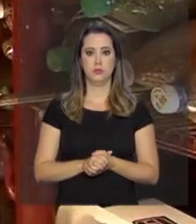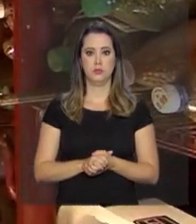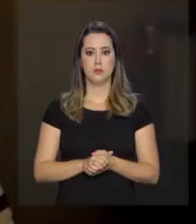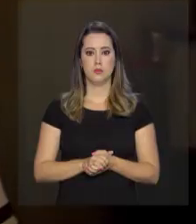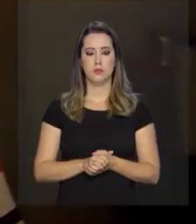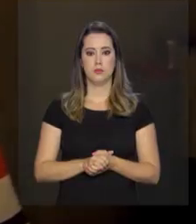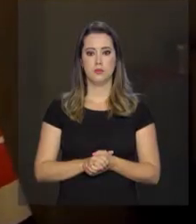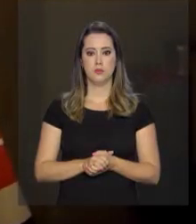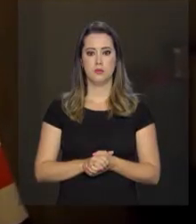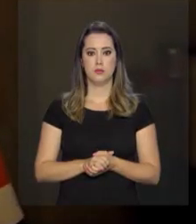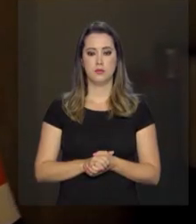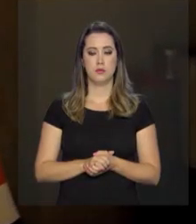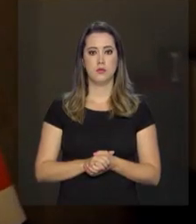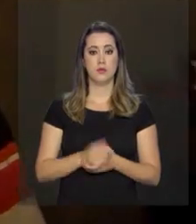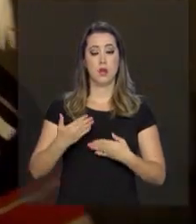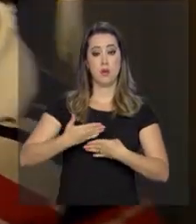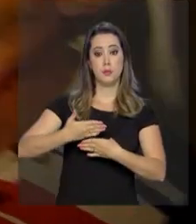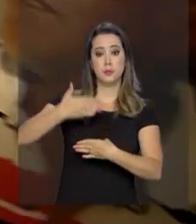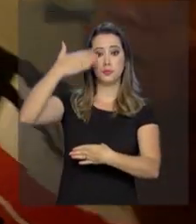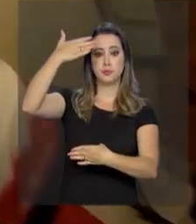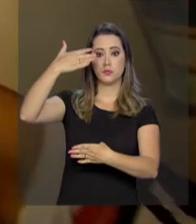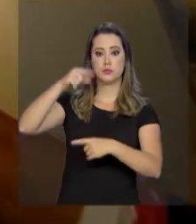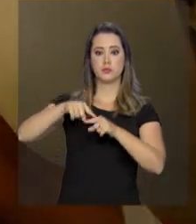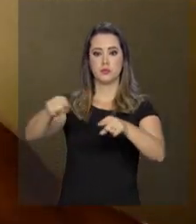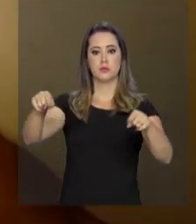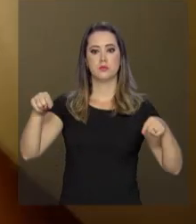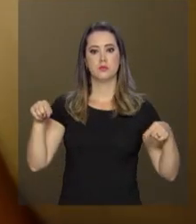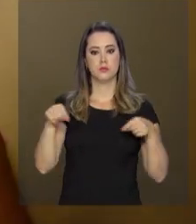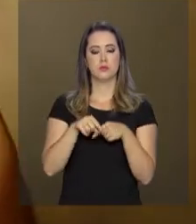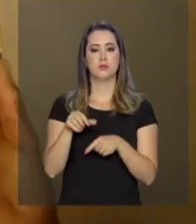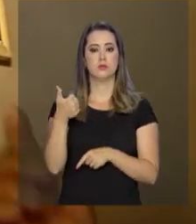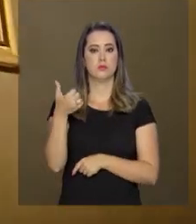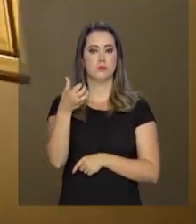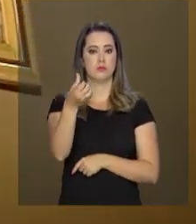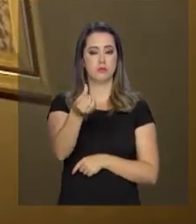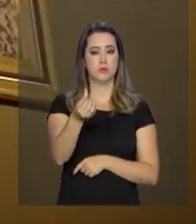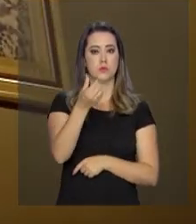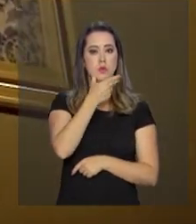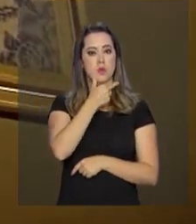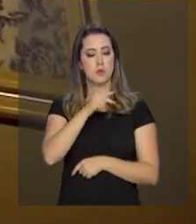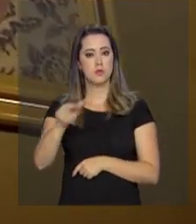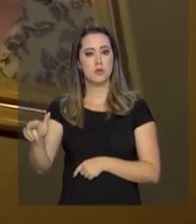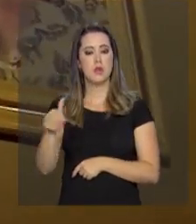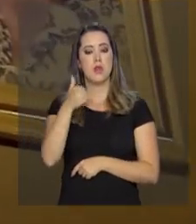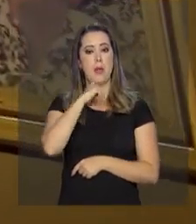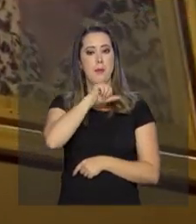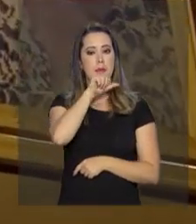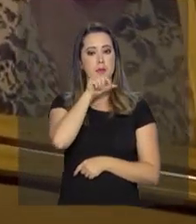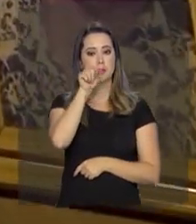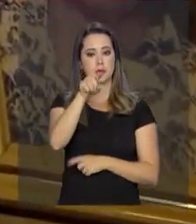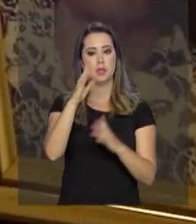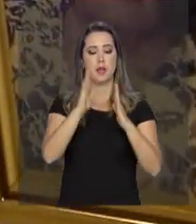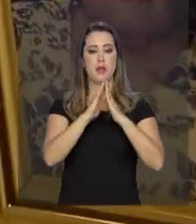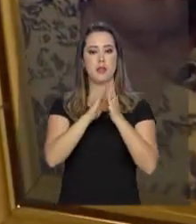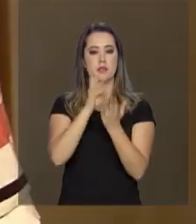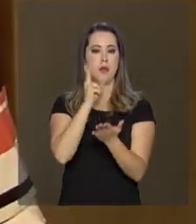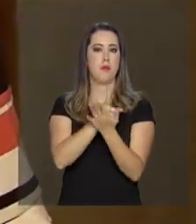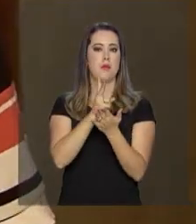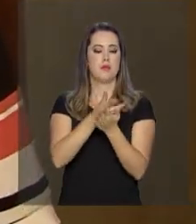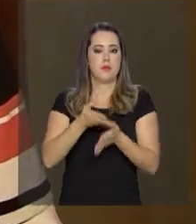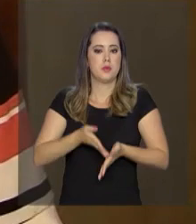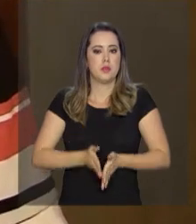na parede da sala a foto dos 16 irmãos e da mãe à casa aliás é a mesma em que ele nasceu